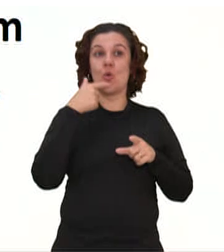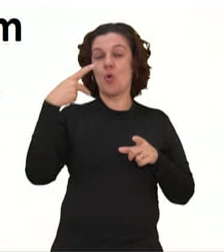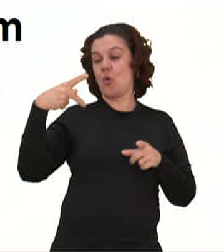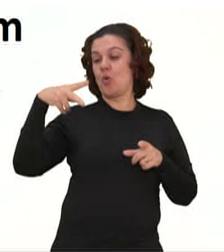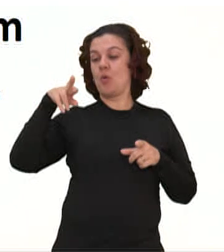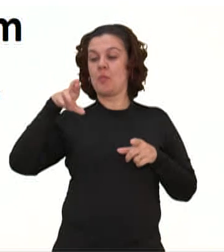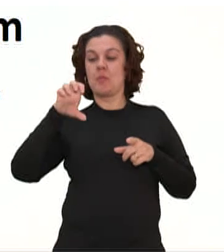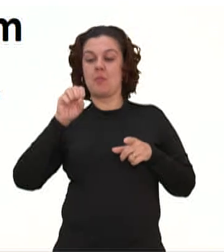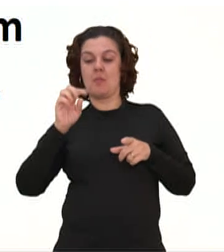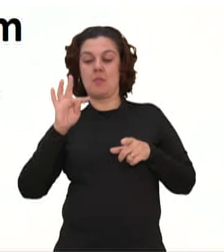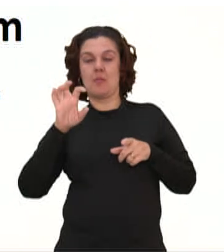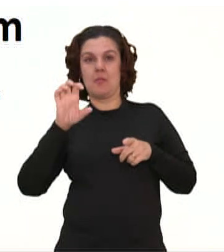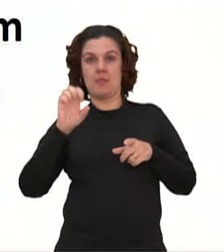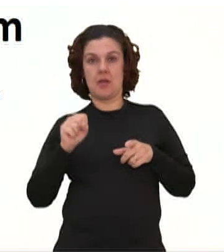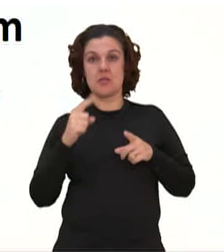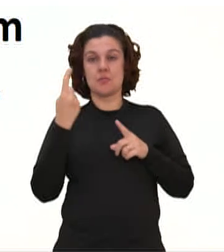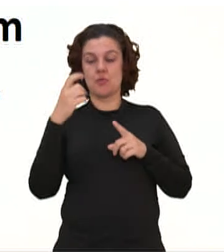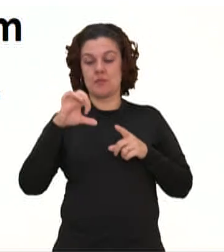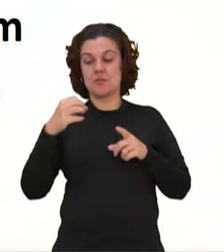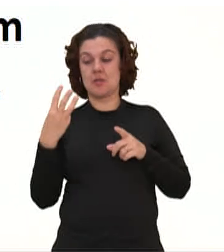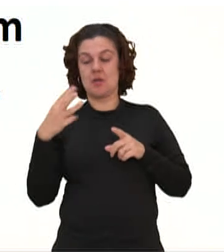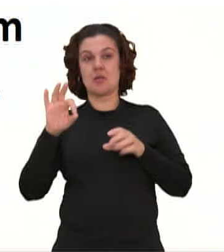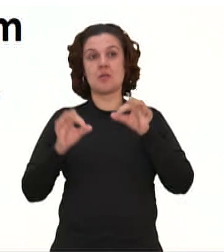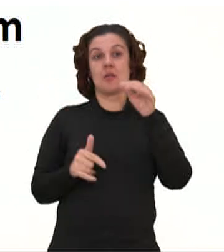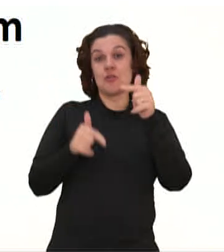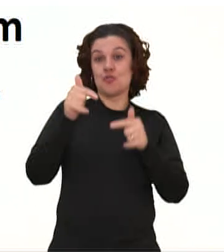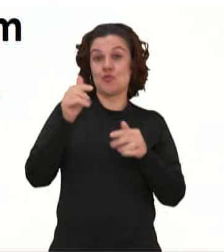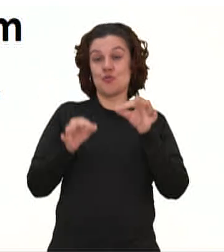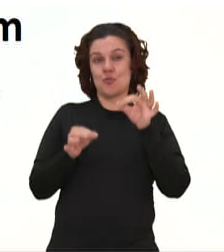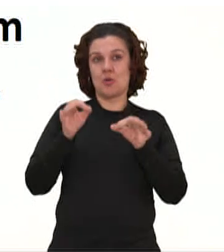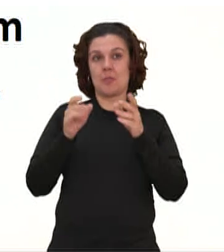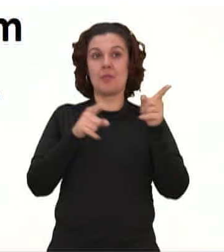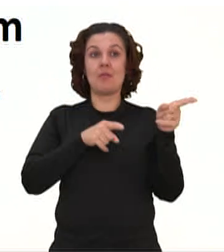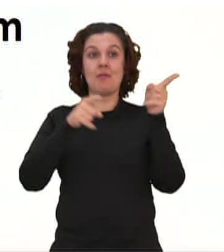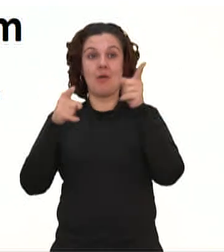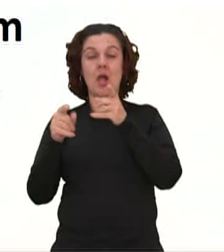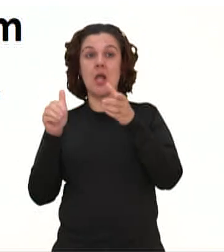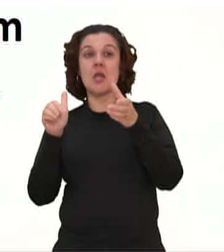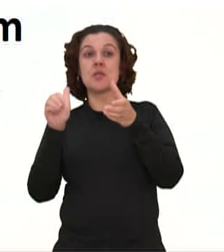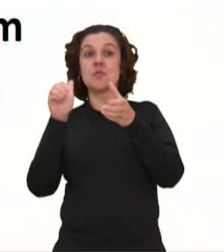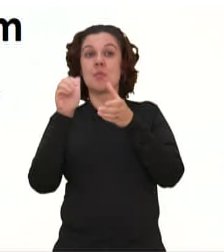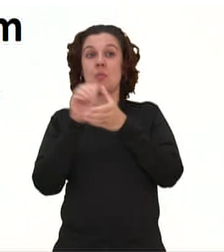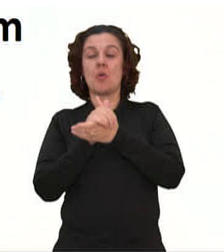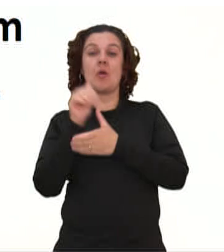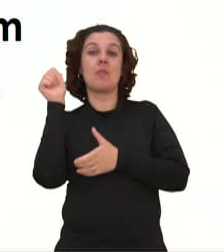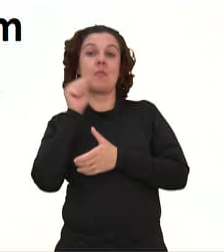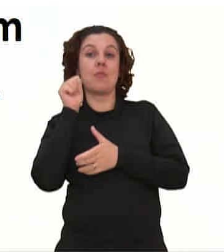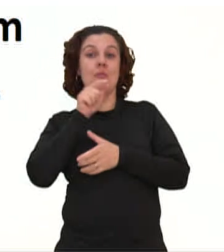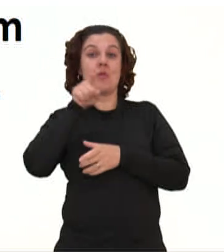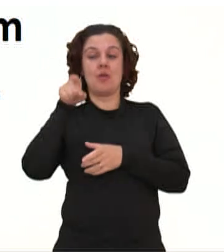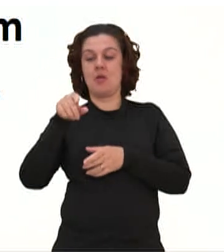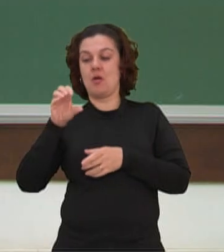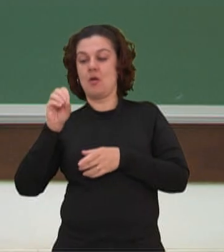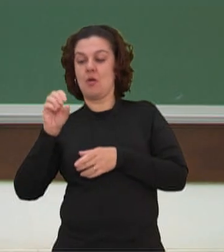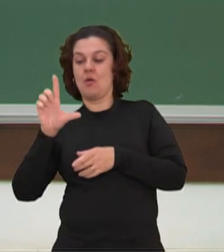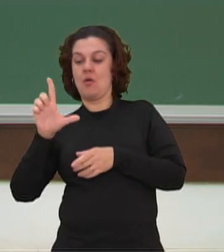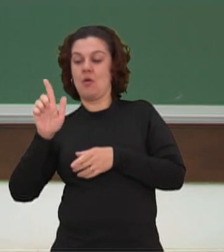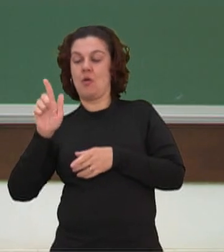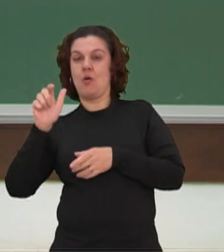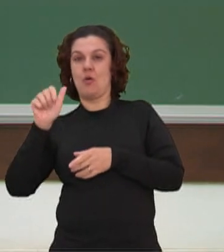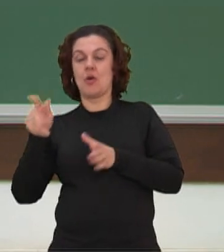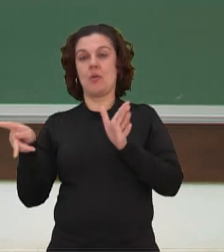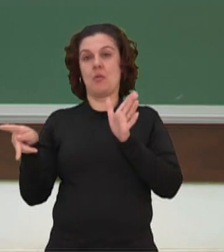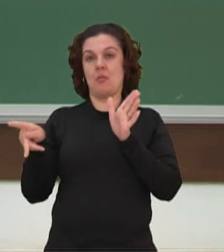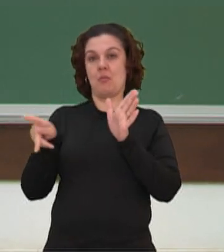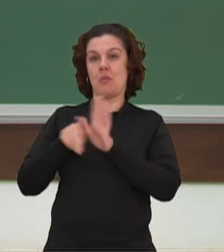em 1937, no seu julgamento, e aqui da sua companheira, Olga Benário, essa judia